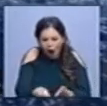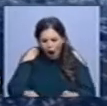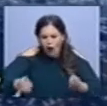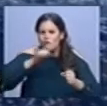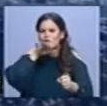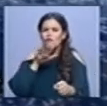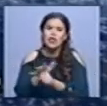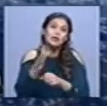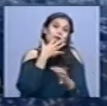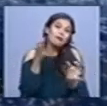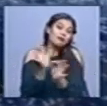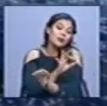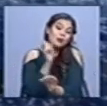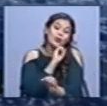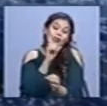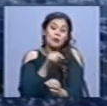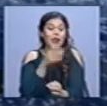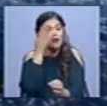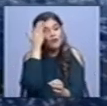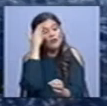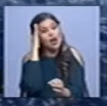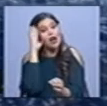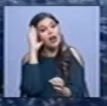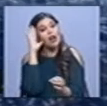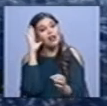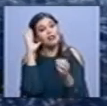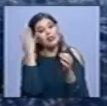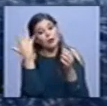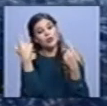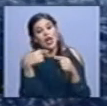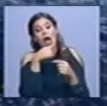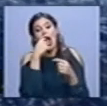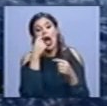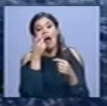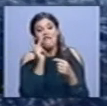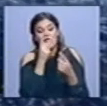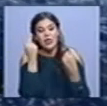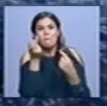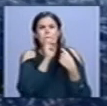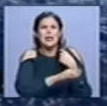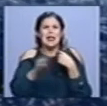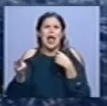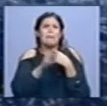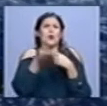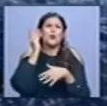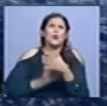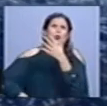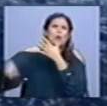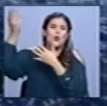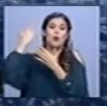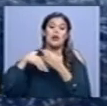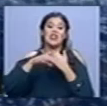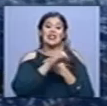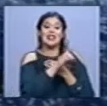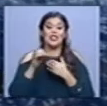paraíso, eventualmente com condições para a existência de vida, isto nos primeiros milhares de milhões de anos. Depois seguiu-se, nos 600 milhões de anos seguintes,